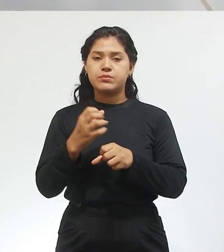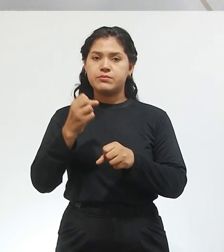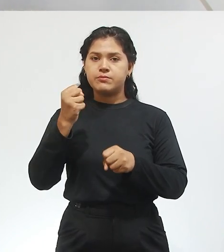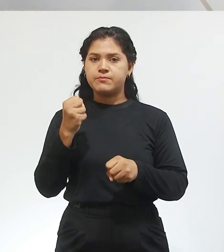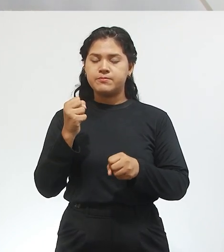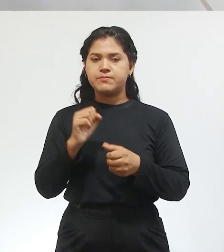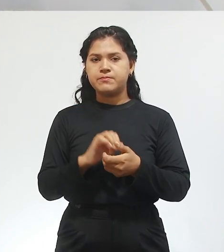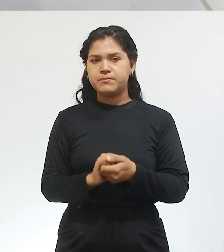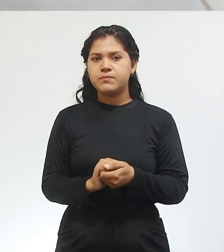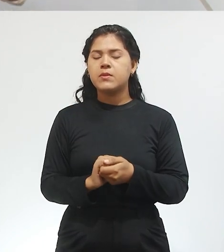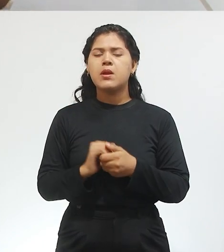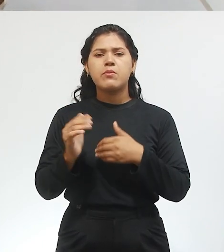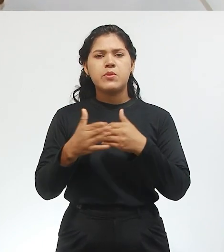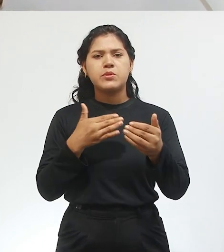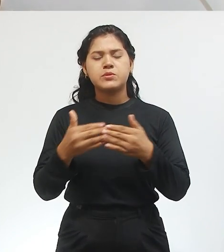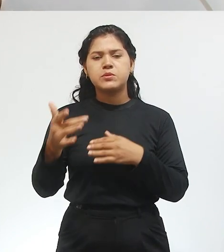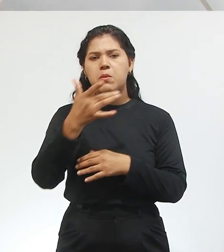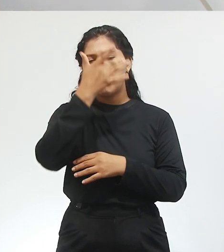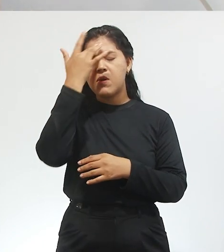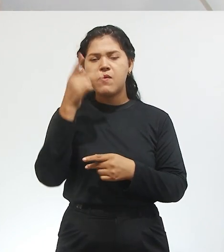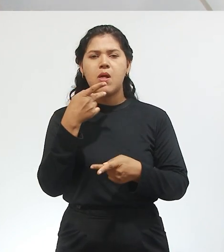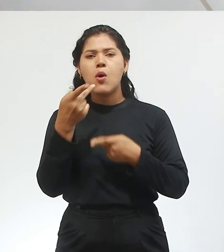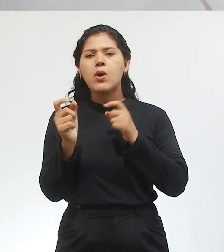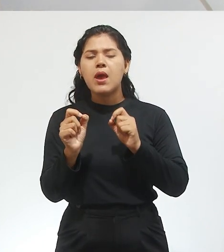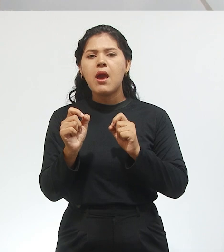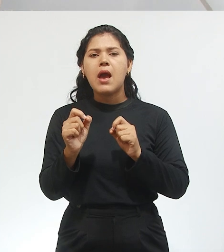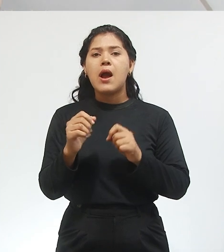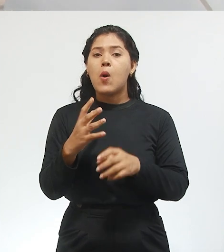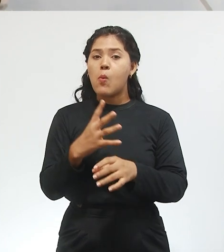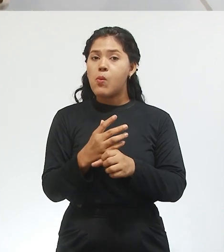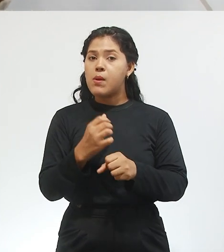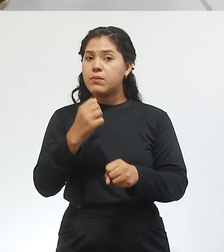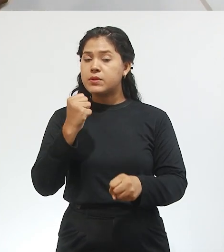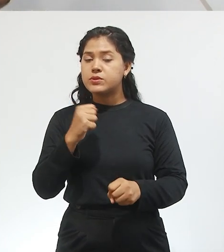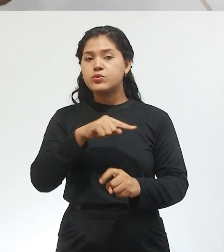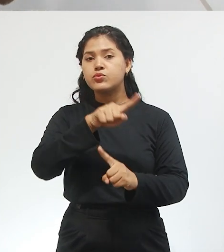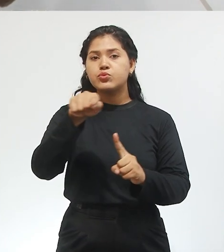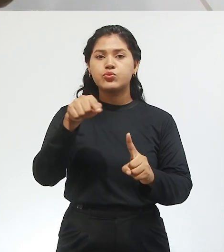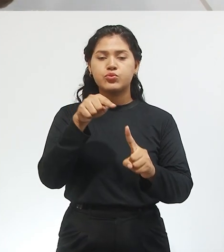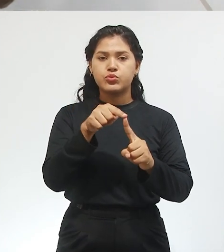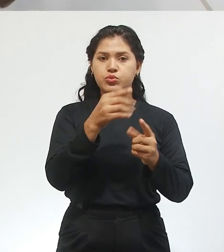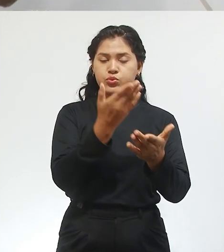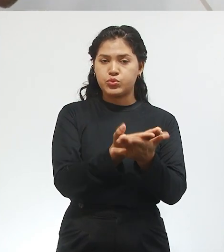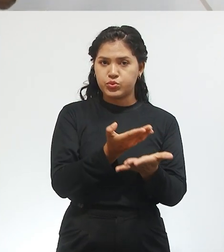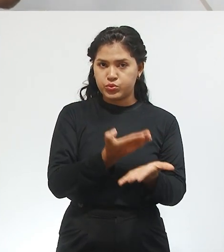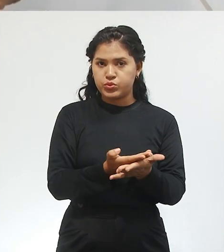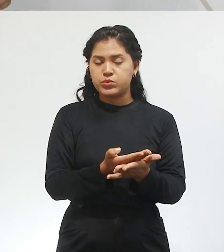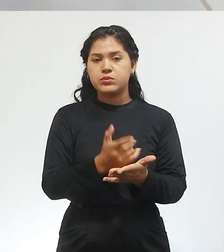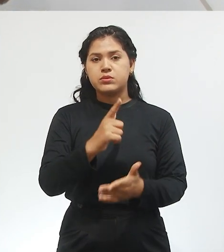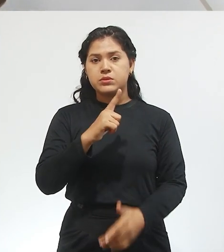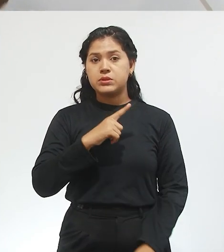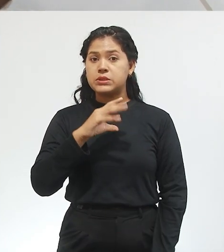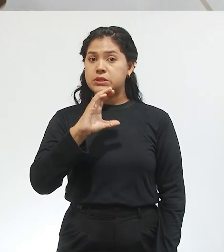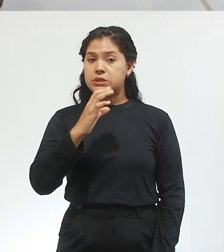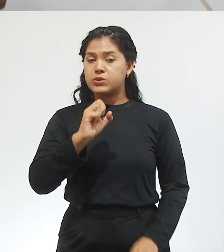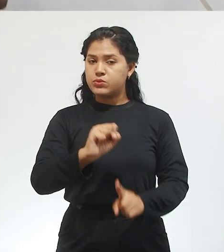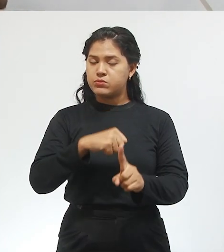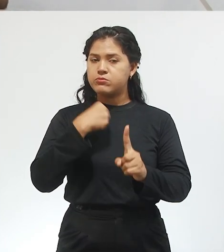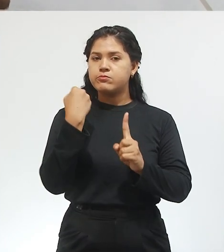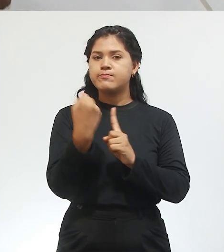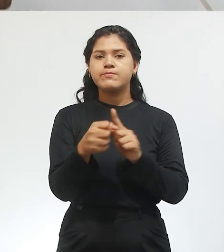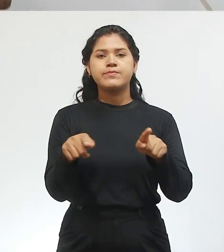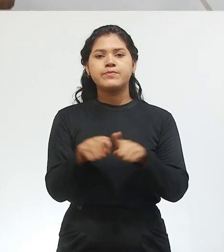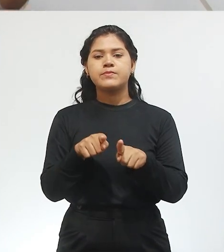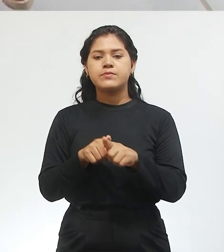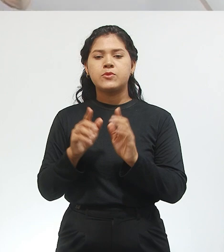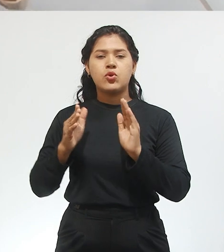falar? Pode falar qualquer coisa, gente. Mas o que vocês têm que lembrar sempre? O objeto de estudo, que a contabilidade é uma ciência social, e sua finalidade,